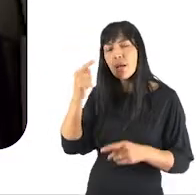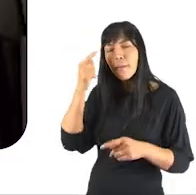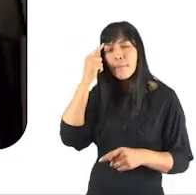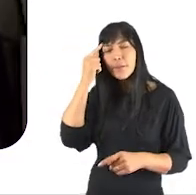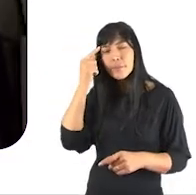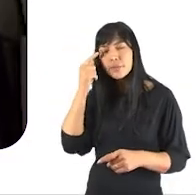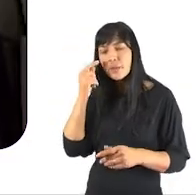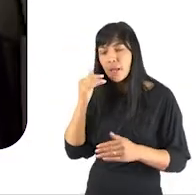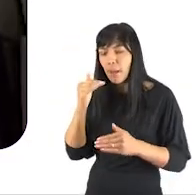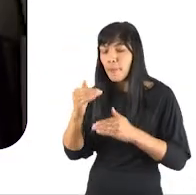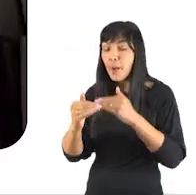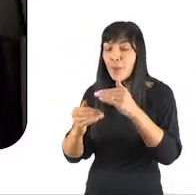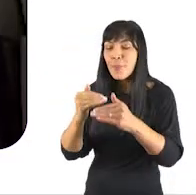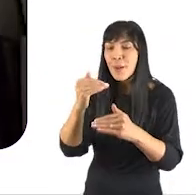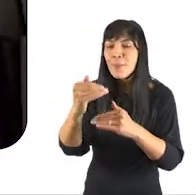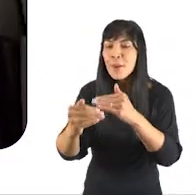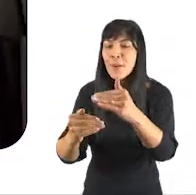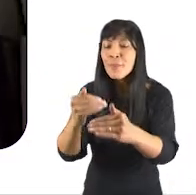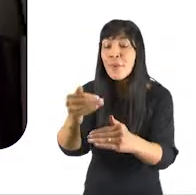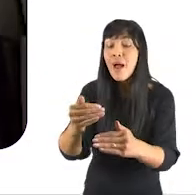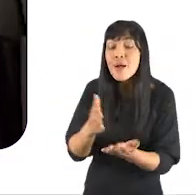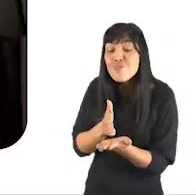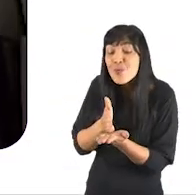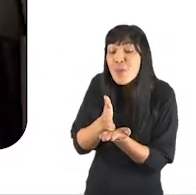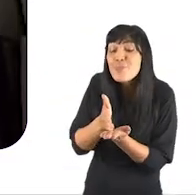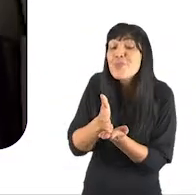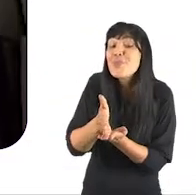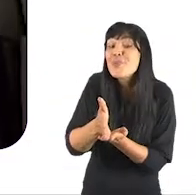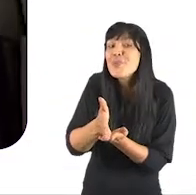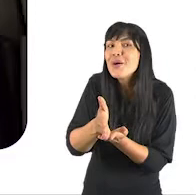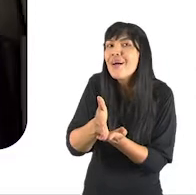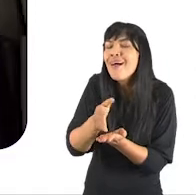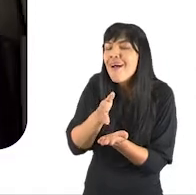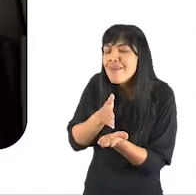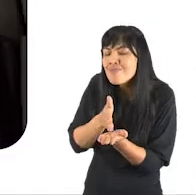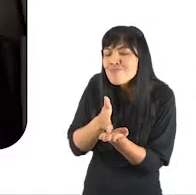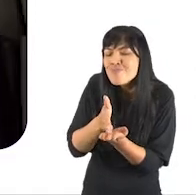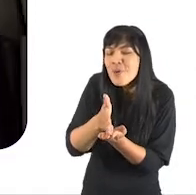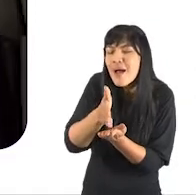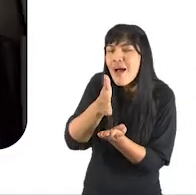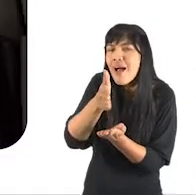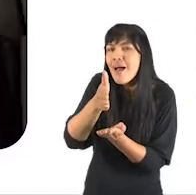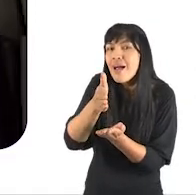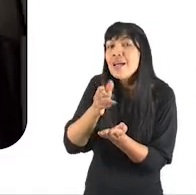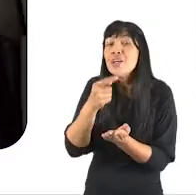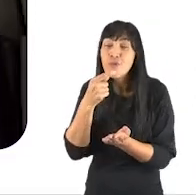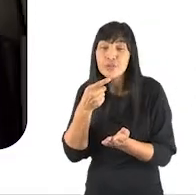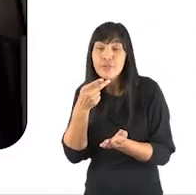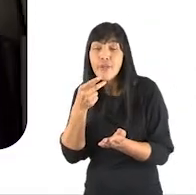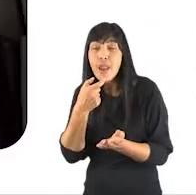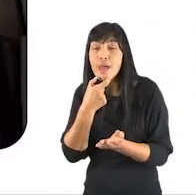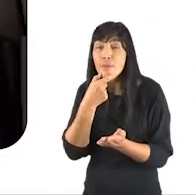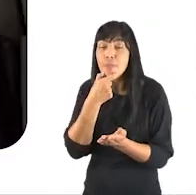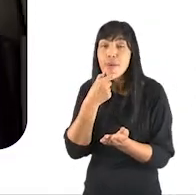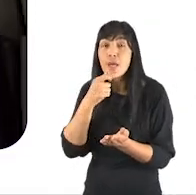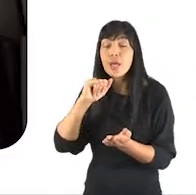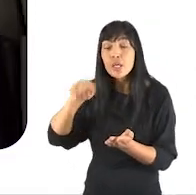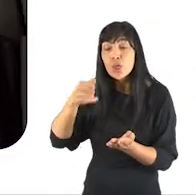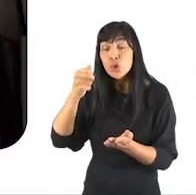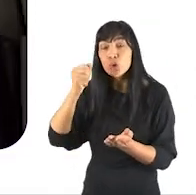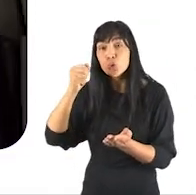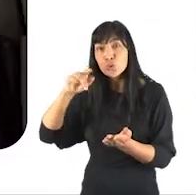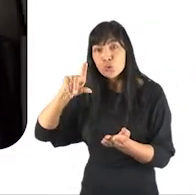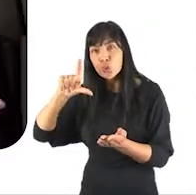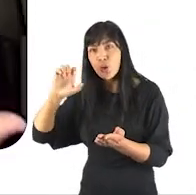na progressão, né, no caminho, vamos dizer, se a gente utilizar a palavra em inglês, eu diria journey, é